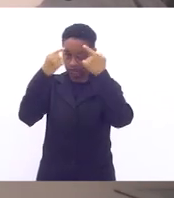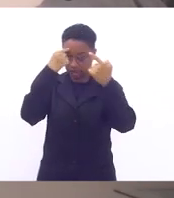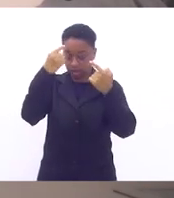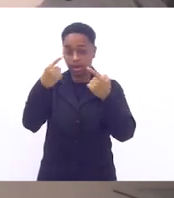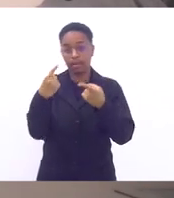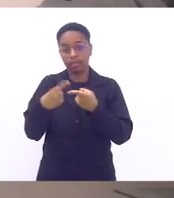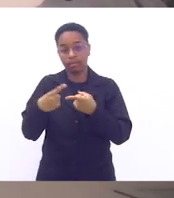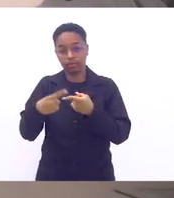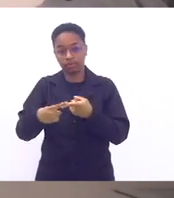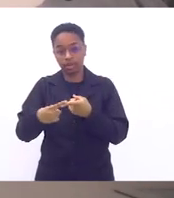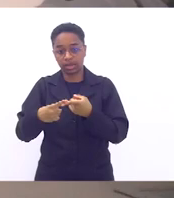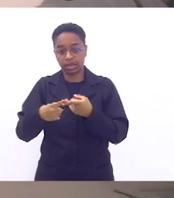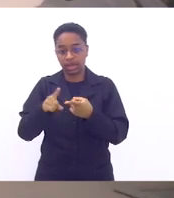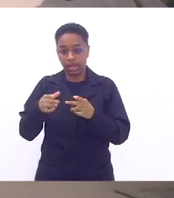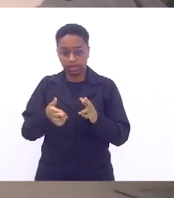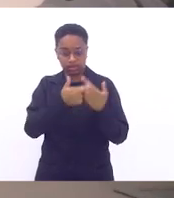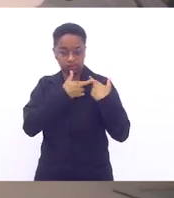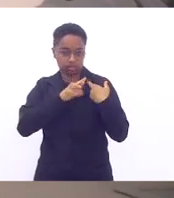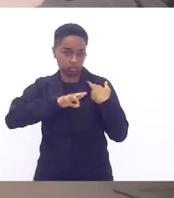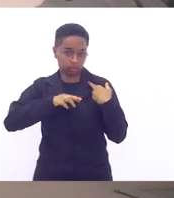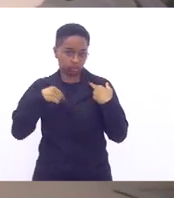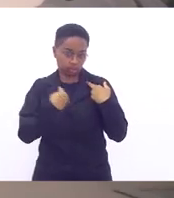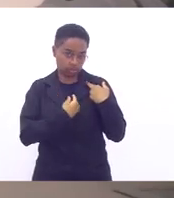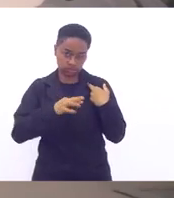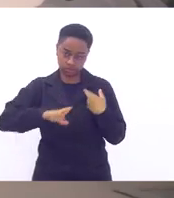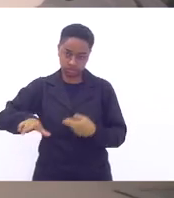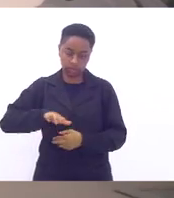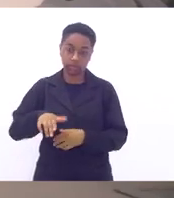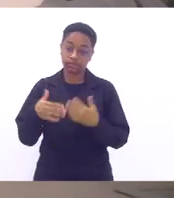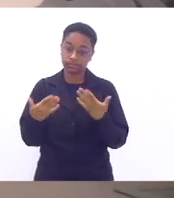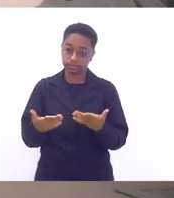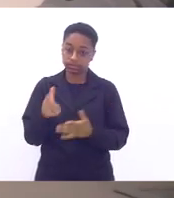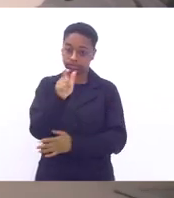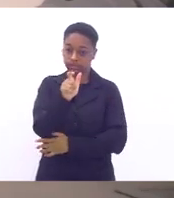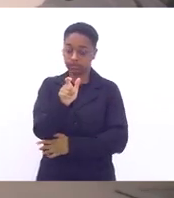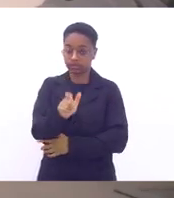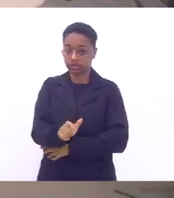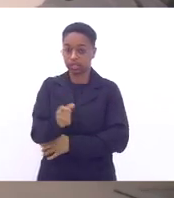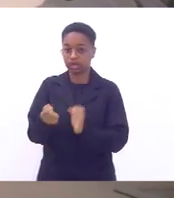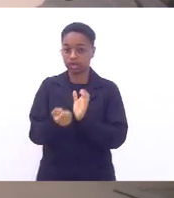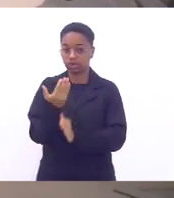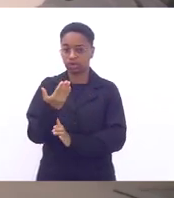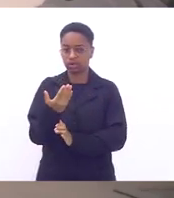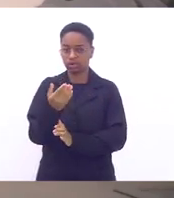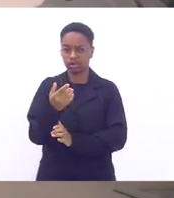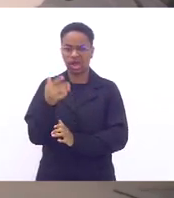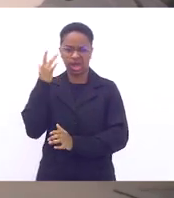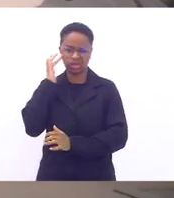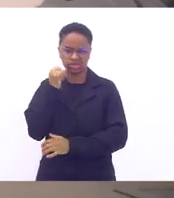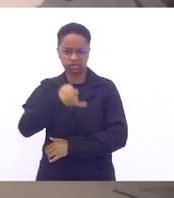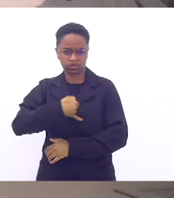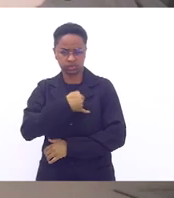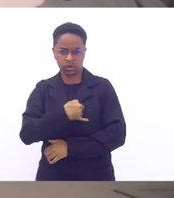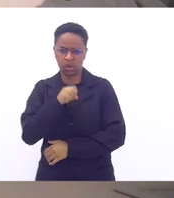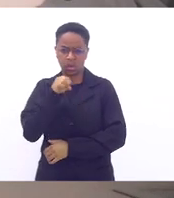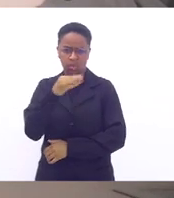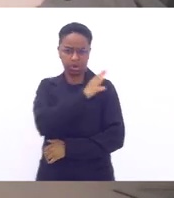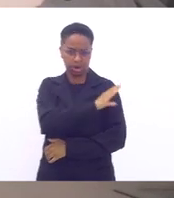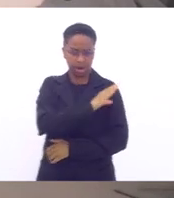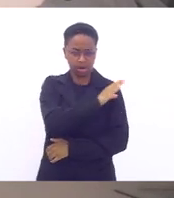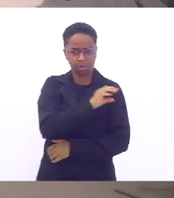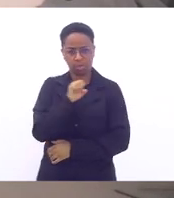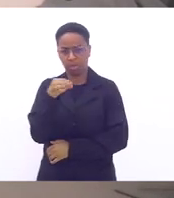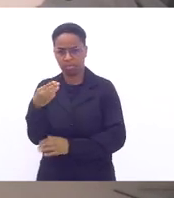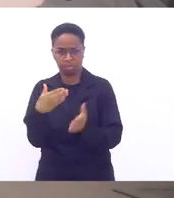como a competência não é Nossa né o autor né lá de São João do Meriti ou então de Campos